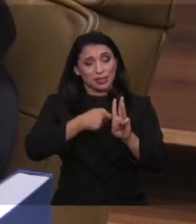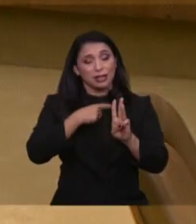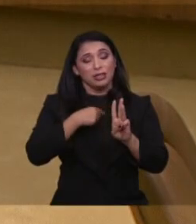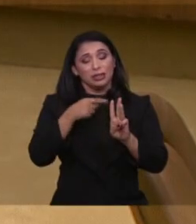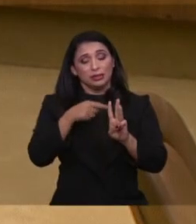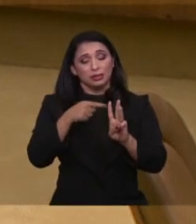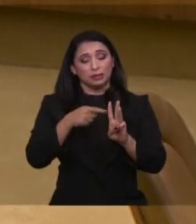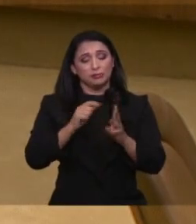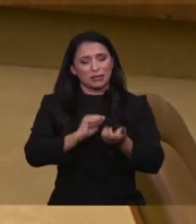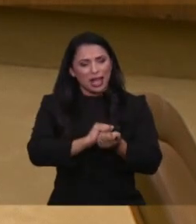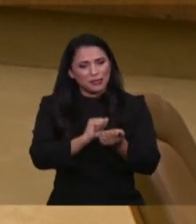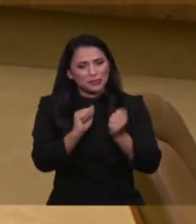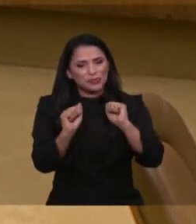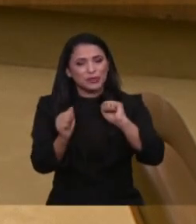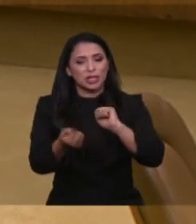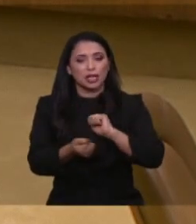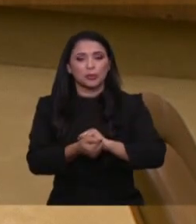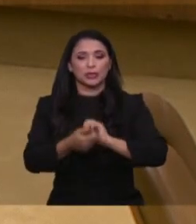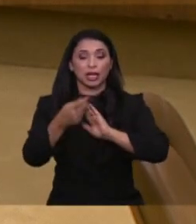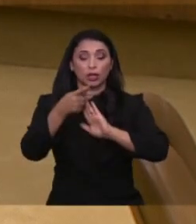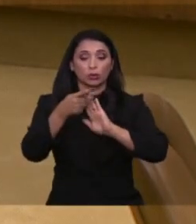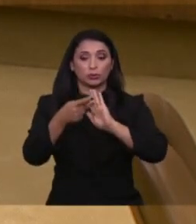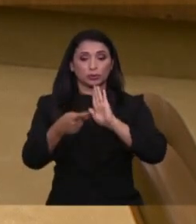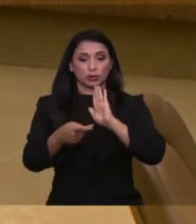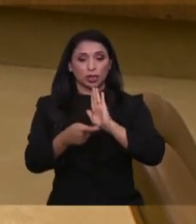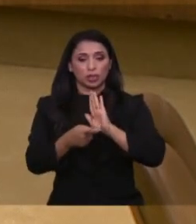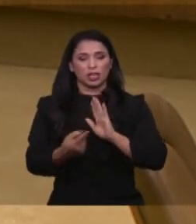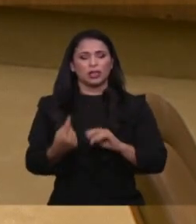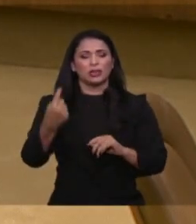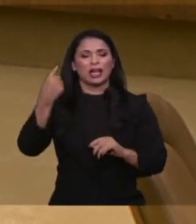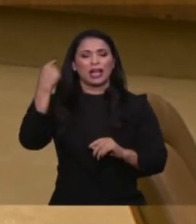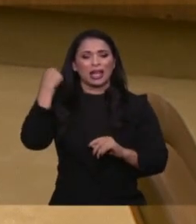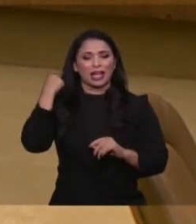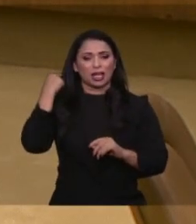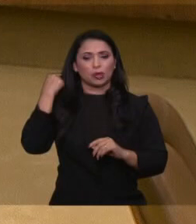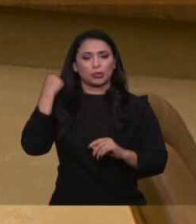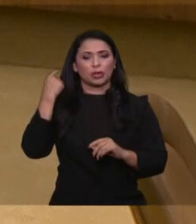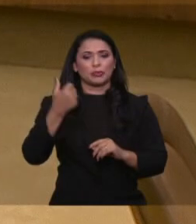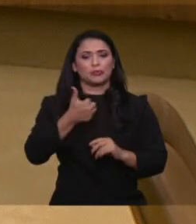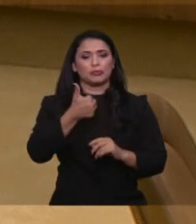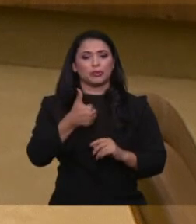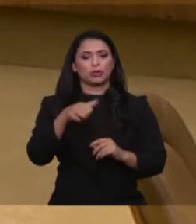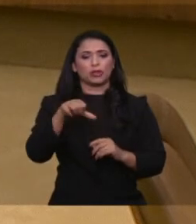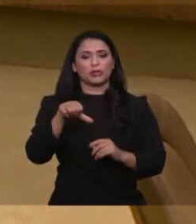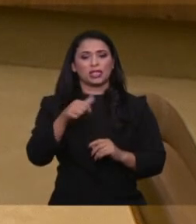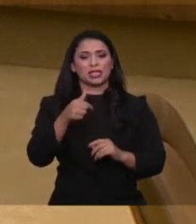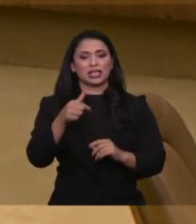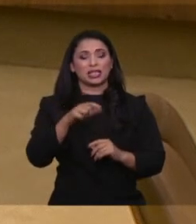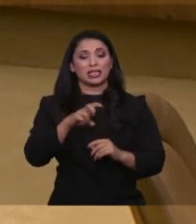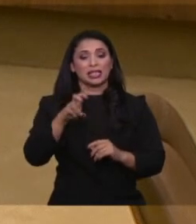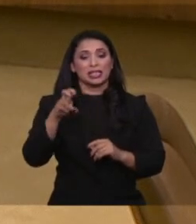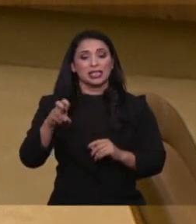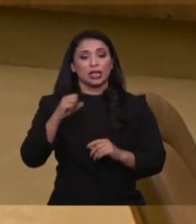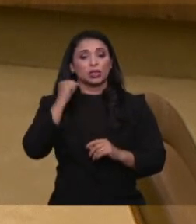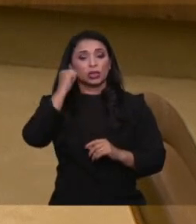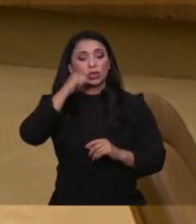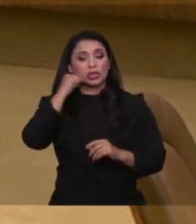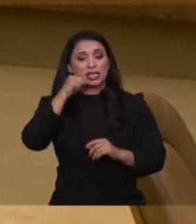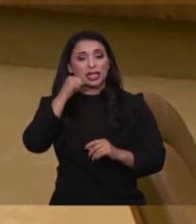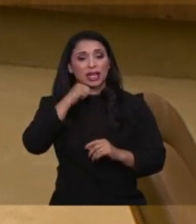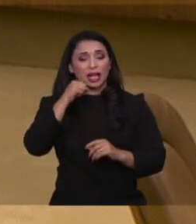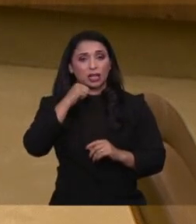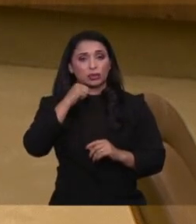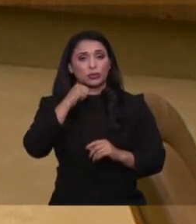da adaptação do projeto que houvera vindo, em 1975, do Senado de volta para a